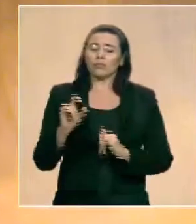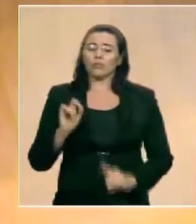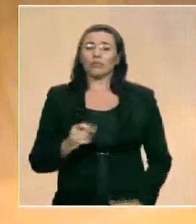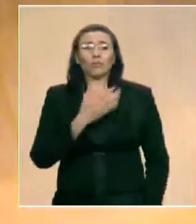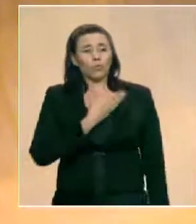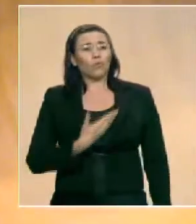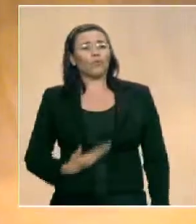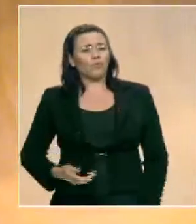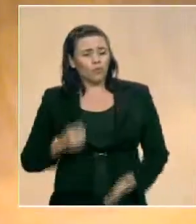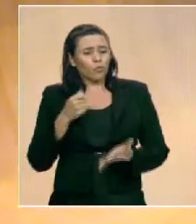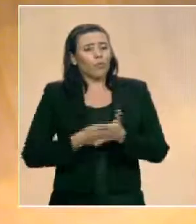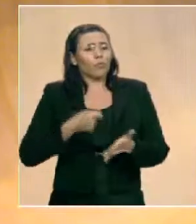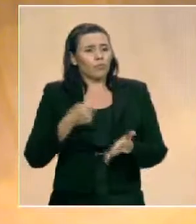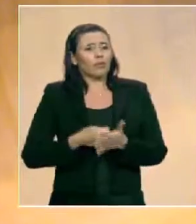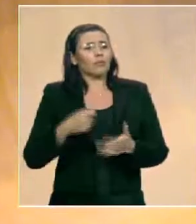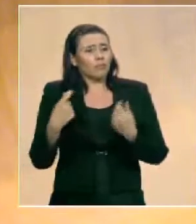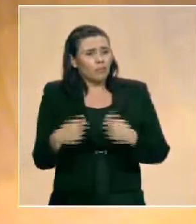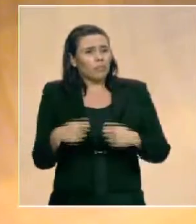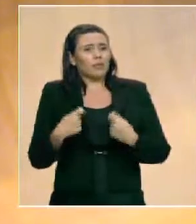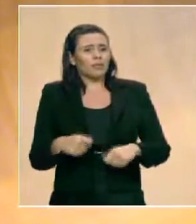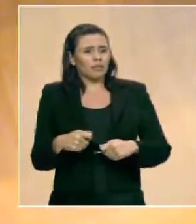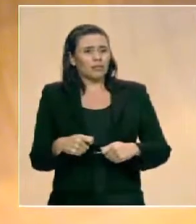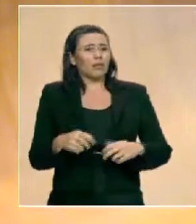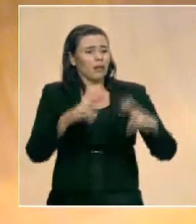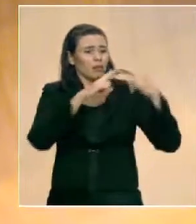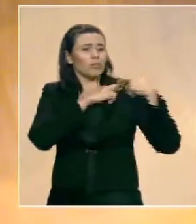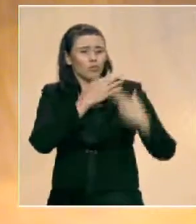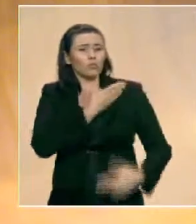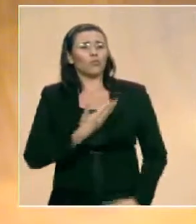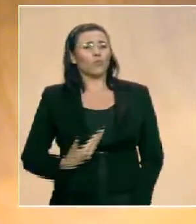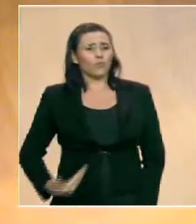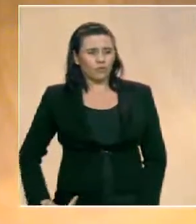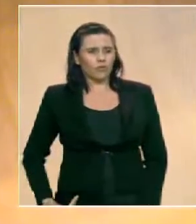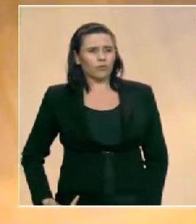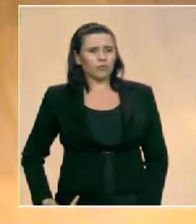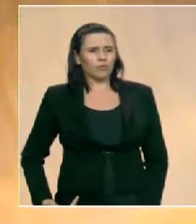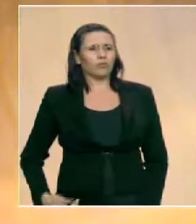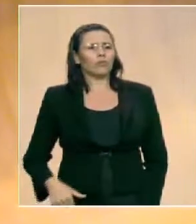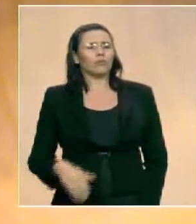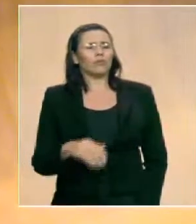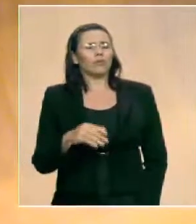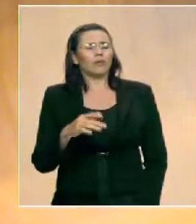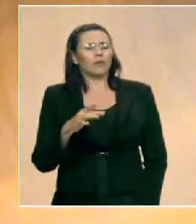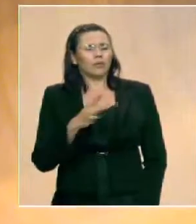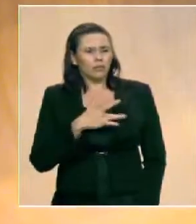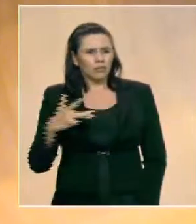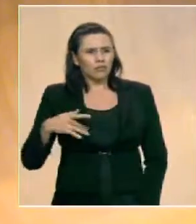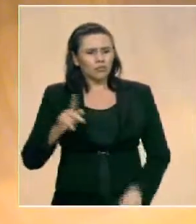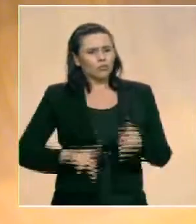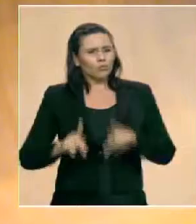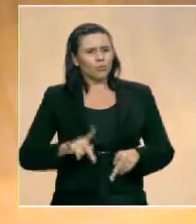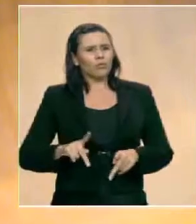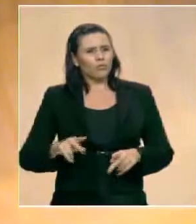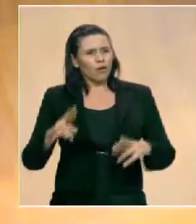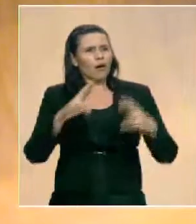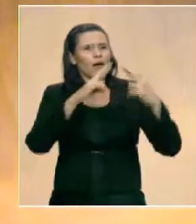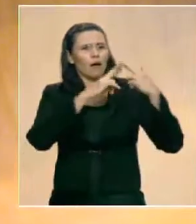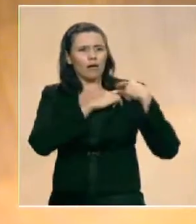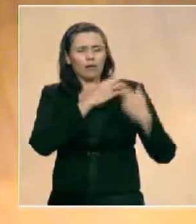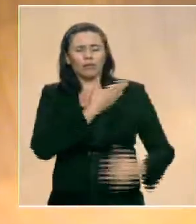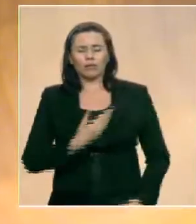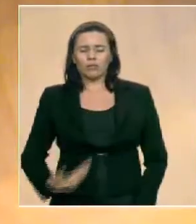tem obrigação com a saúde do povo é o governo do Estado. Até quando o governador agora